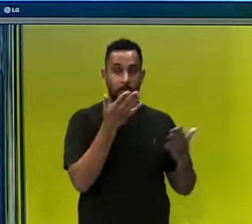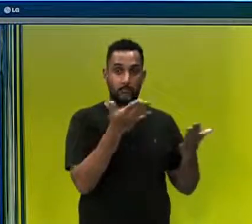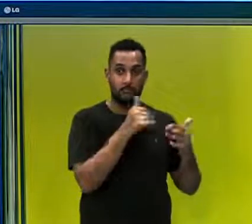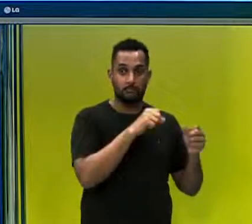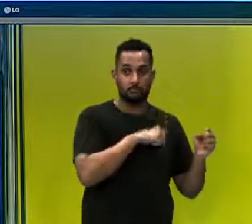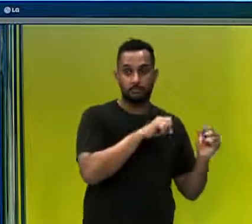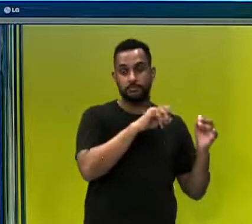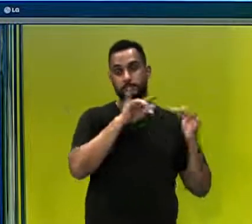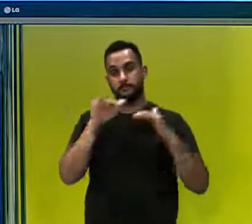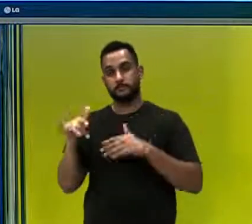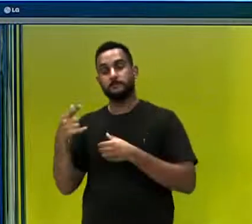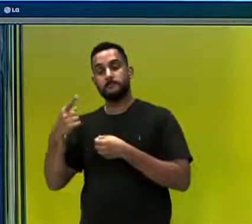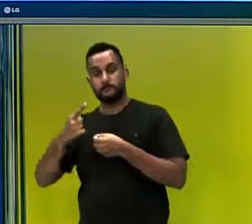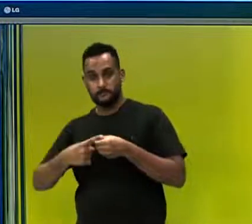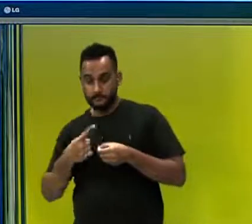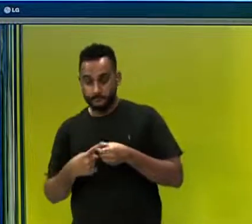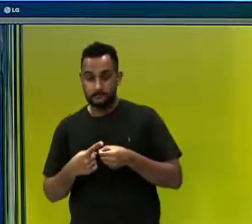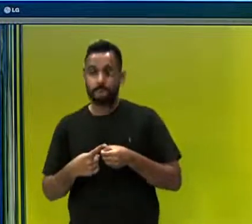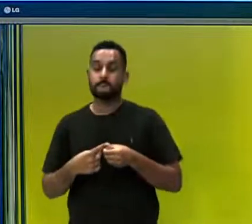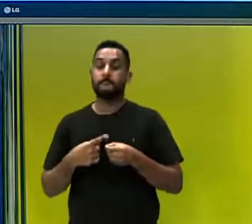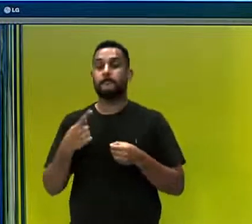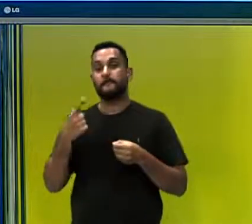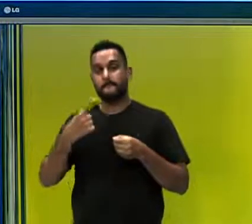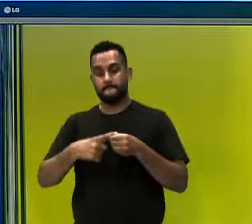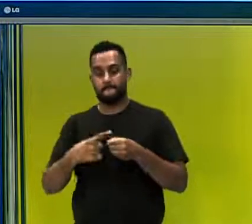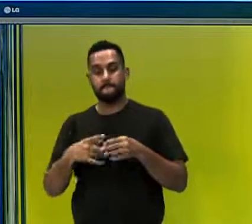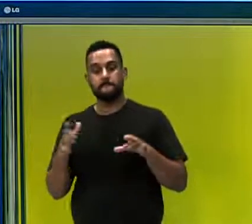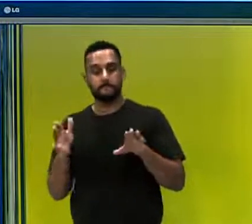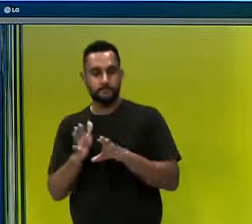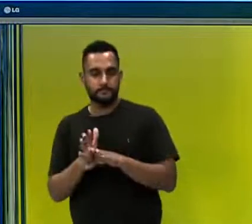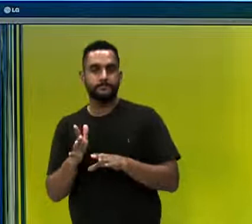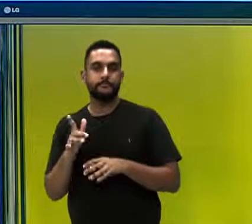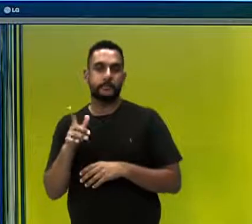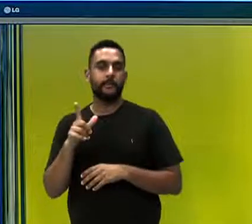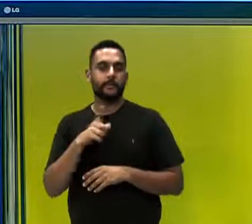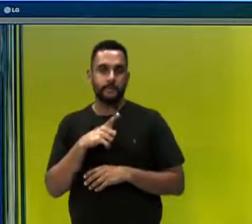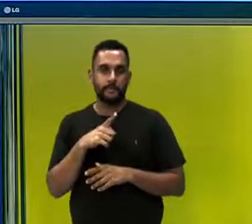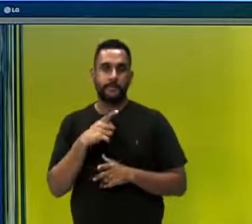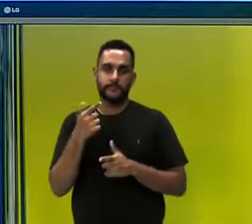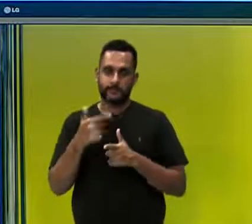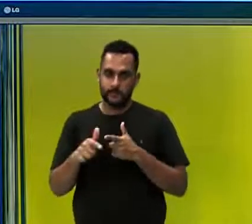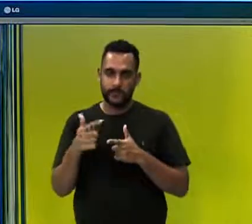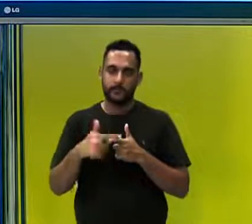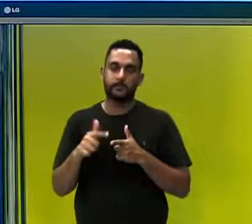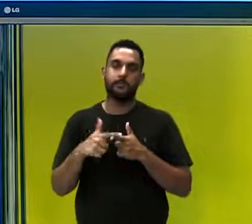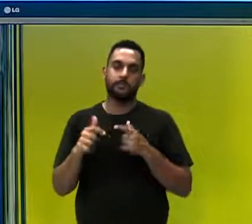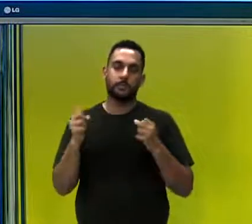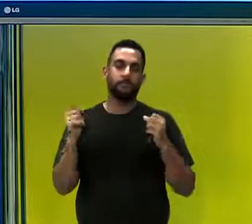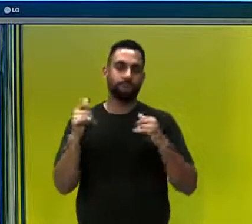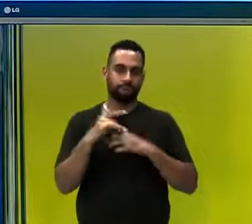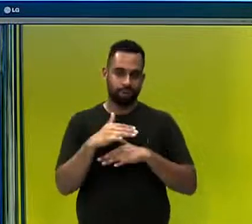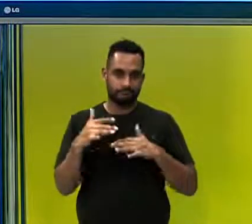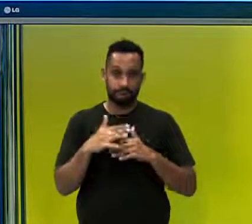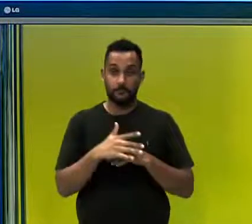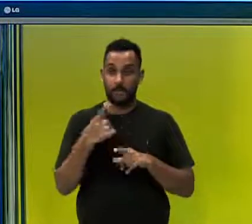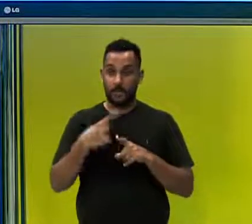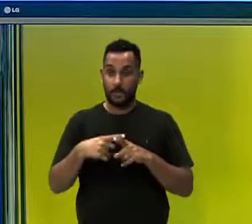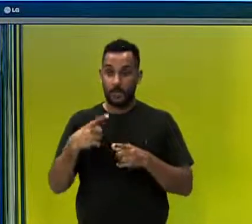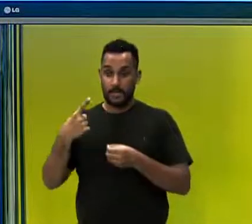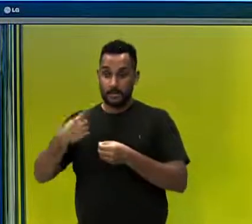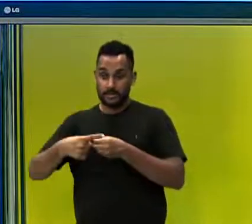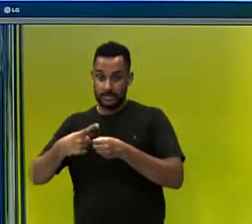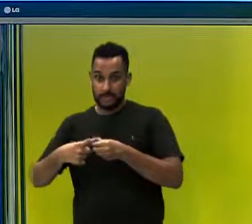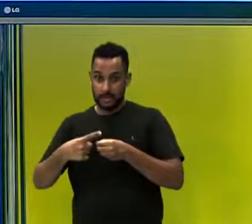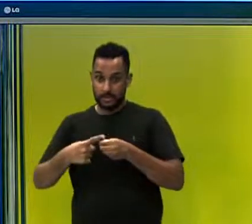a cidade. Chegando na cidade, nós temos, é claro, alguns problemas urbanos, tá? Porque a cidade não cresceu na